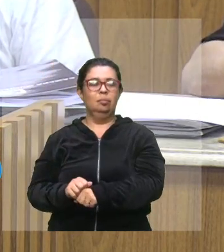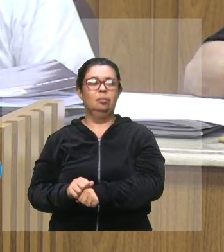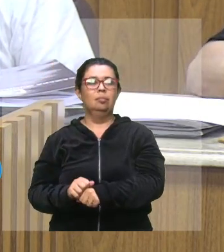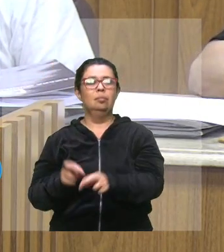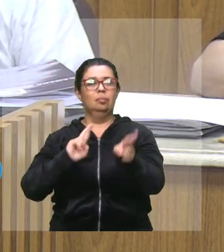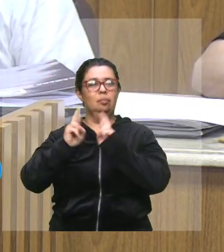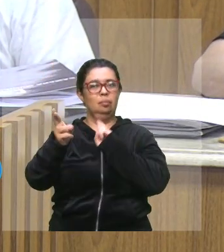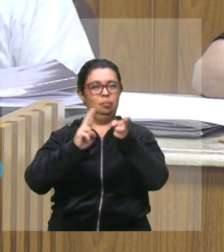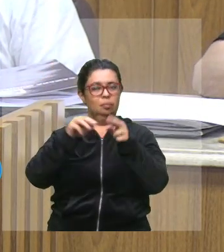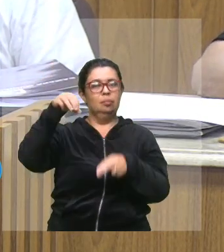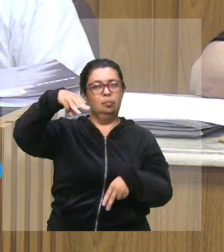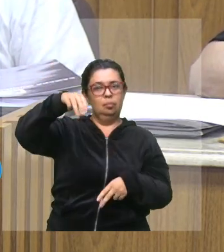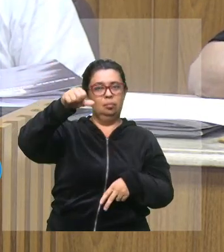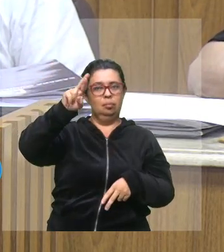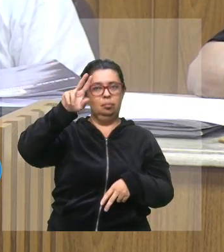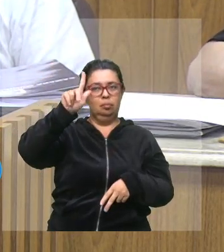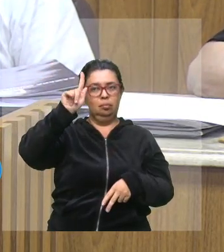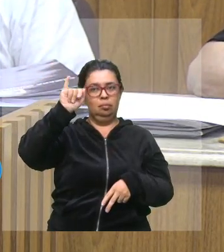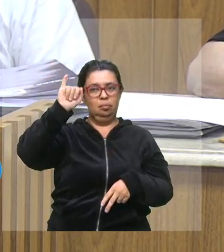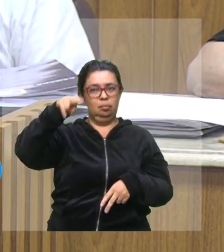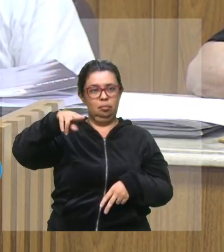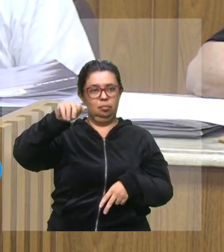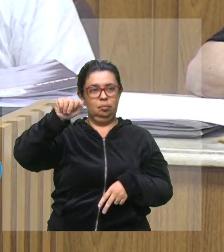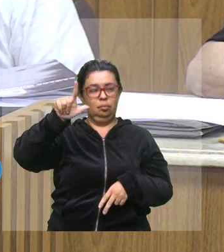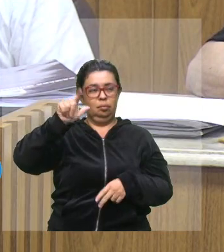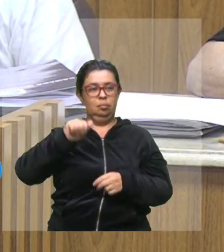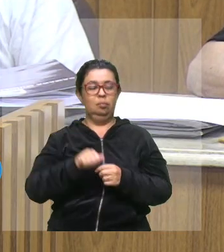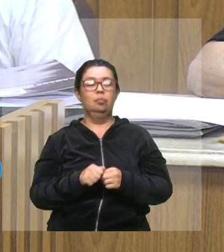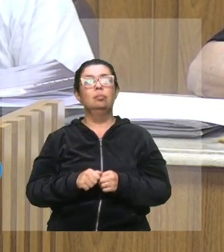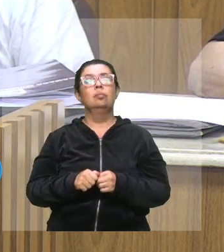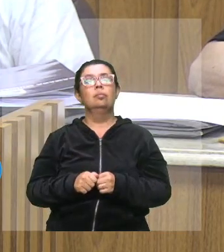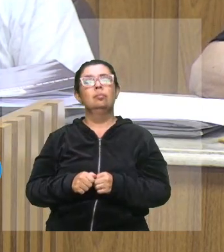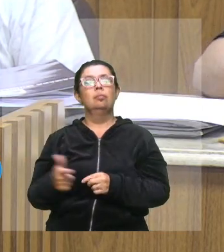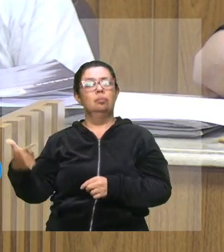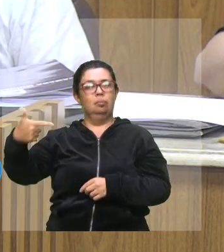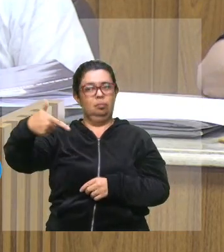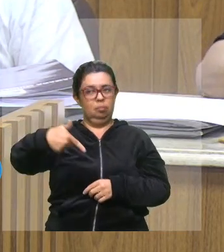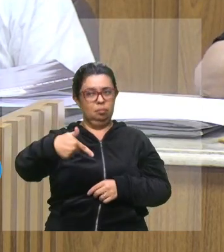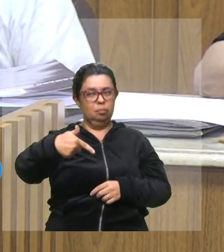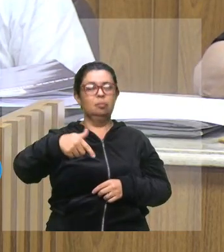o posto Alexandria 2